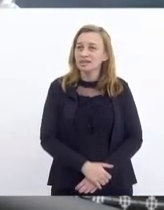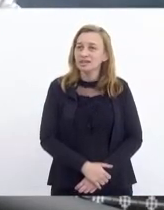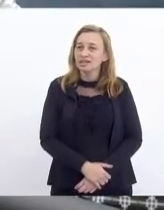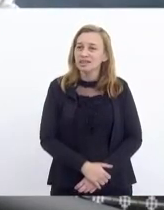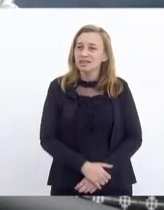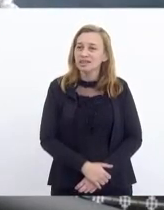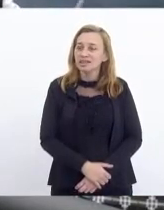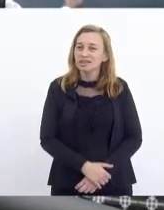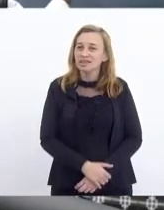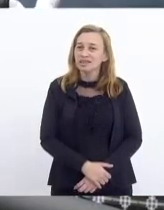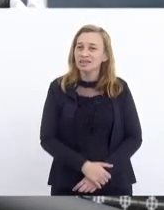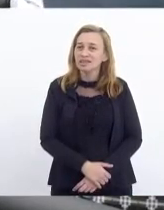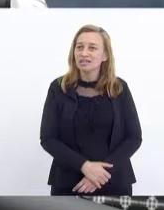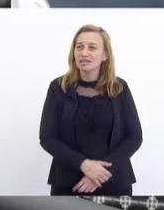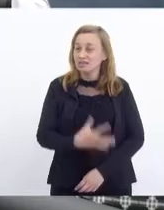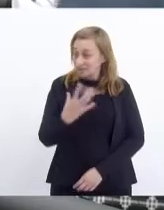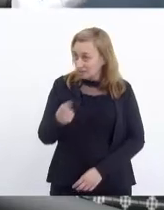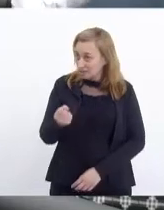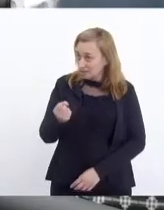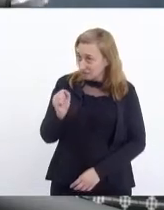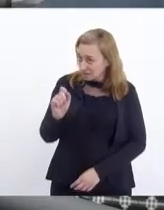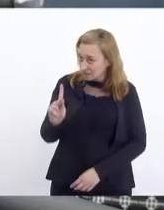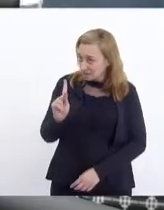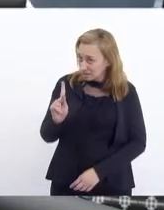Favorável? Ok?